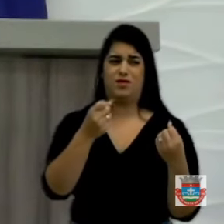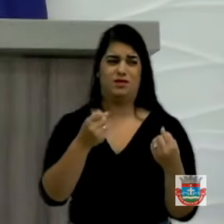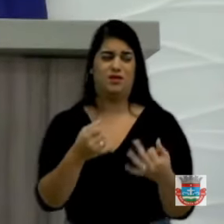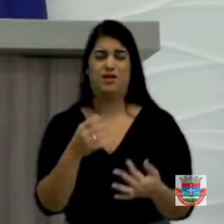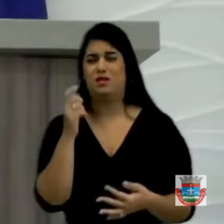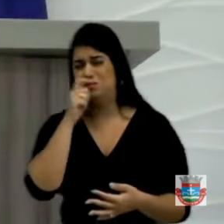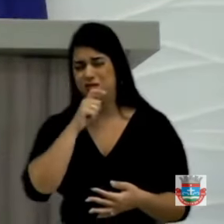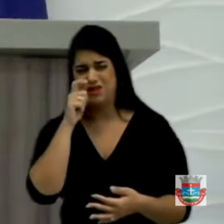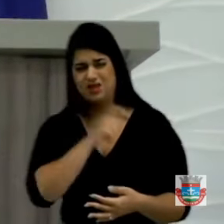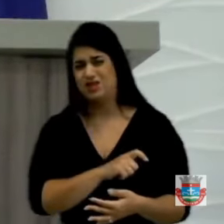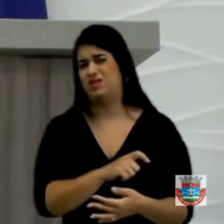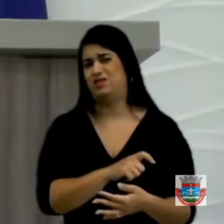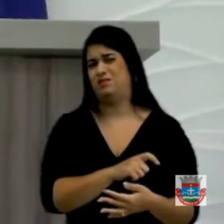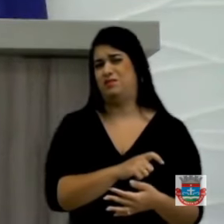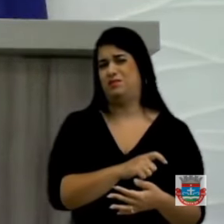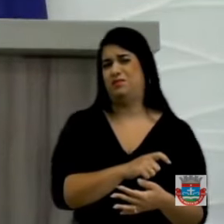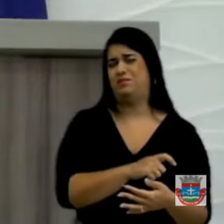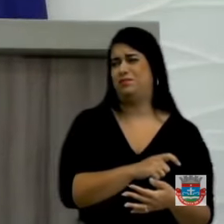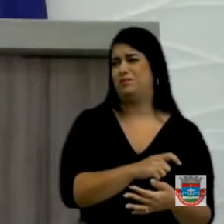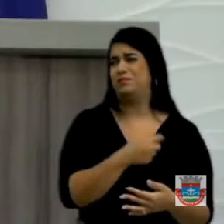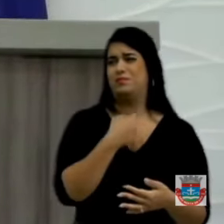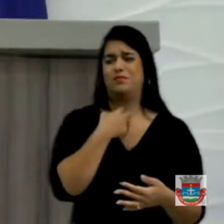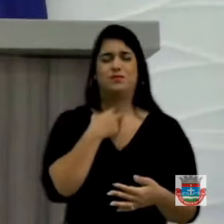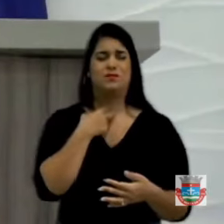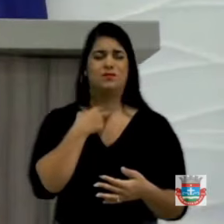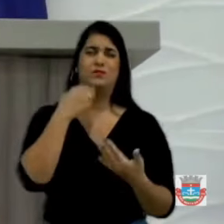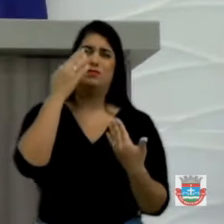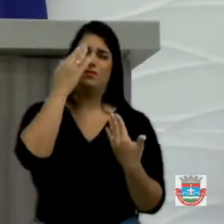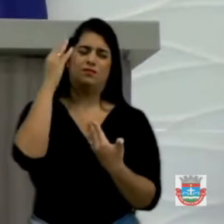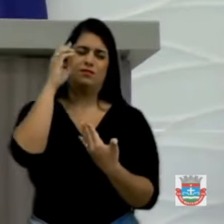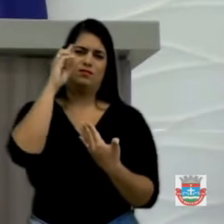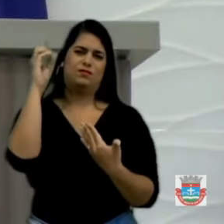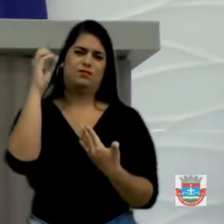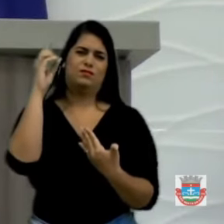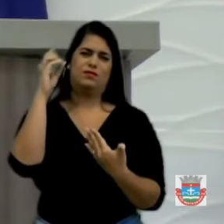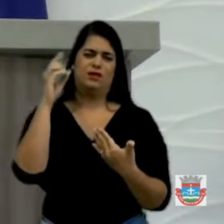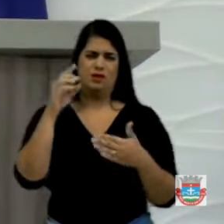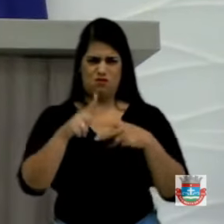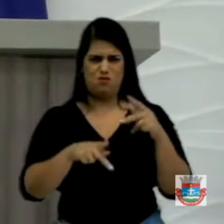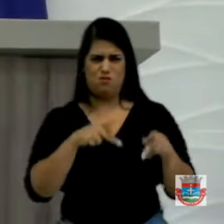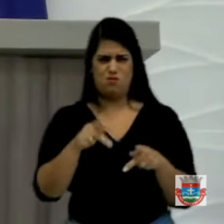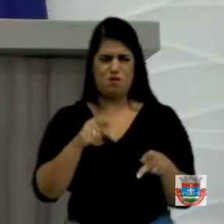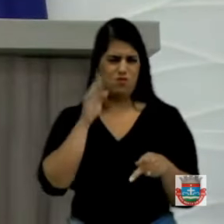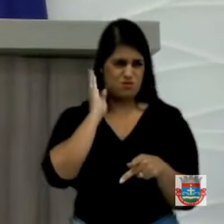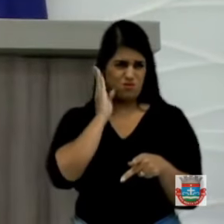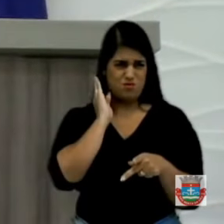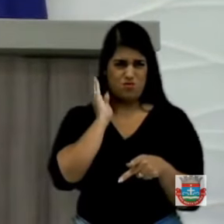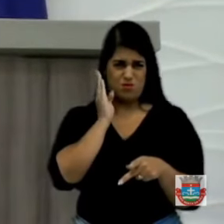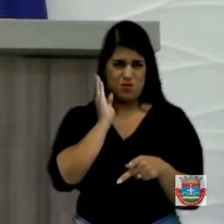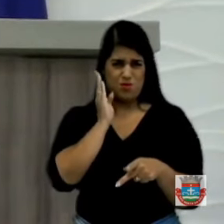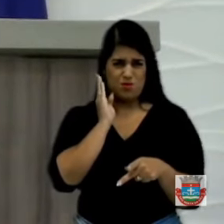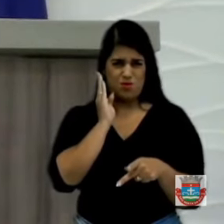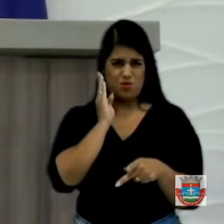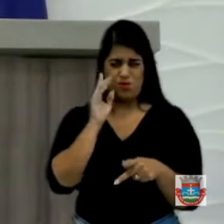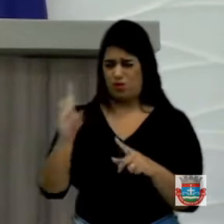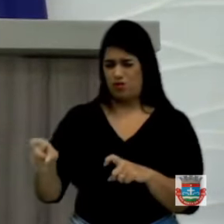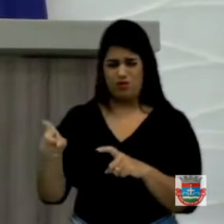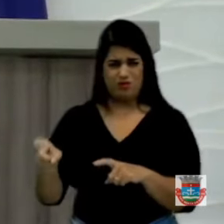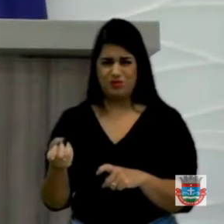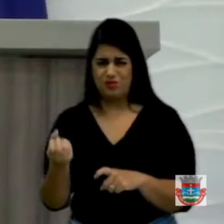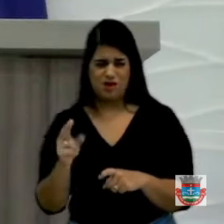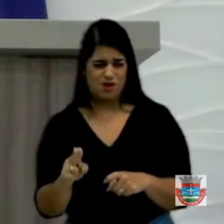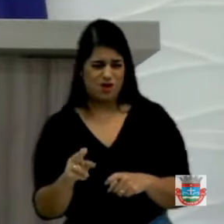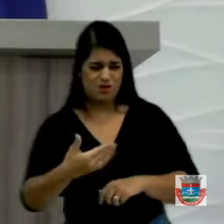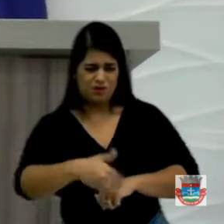dizer o que não está acontecendo, porque, graças a Deus, não tem ninguém mais bobo. Que seja na rua, que seja na zona rural, as